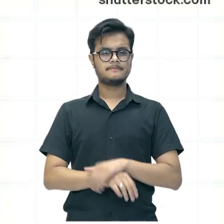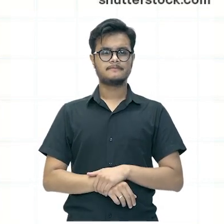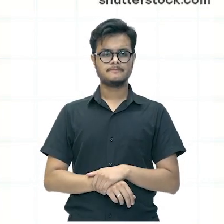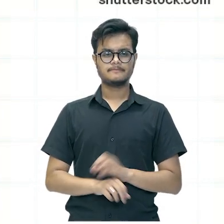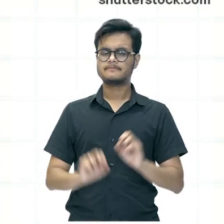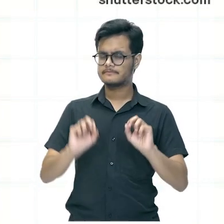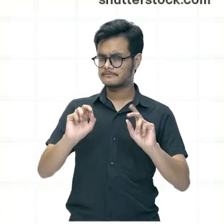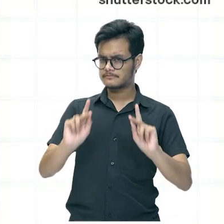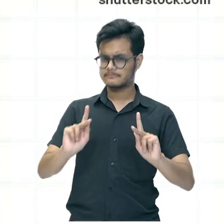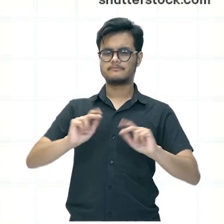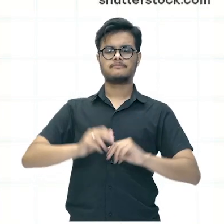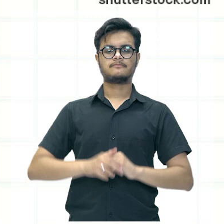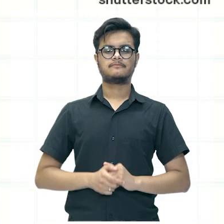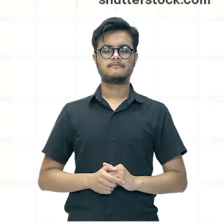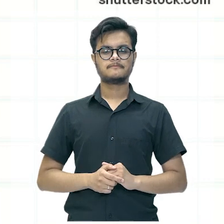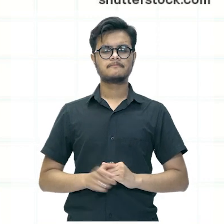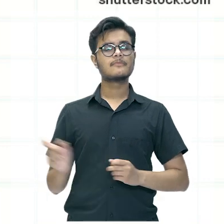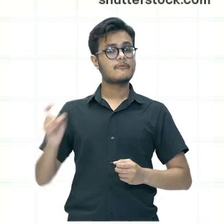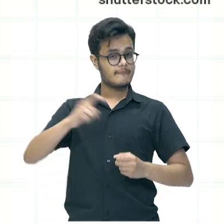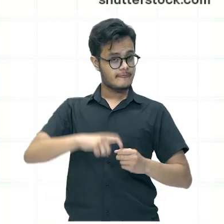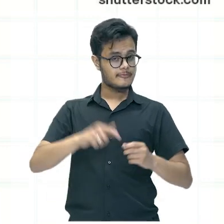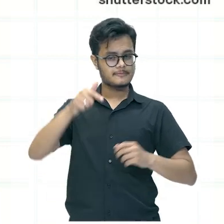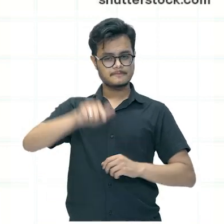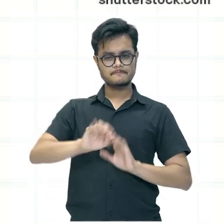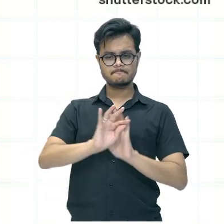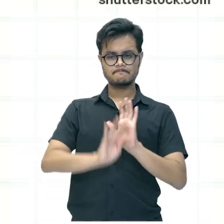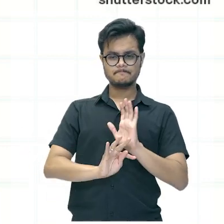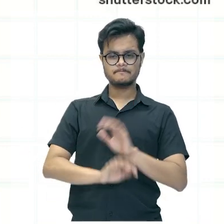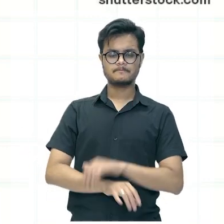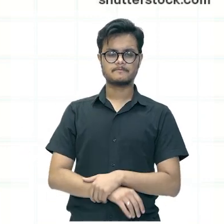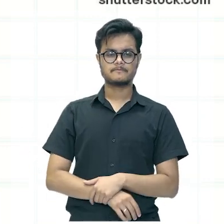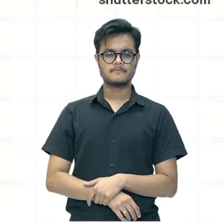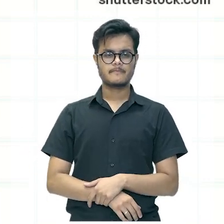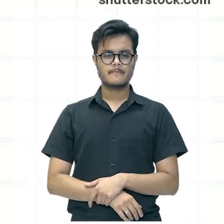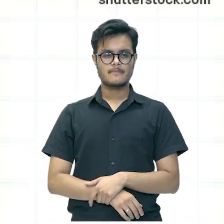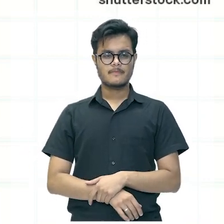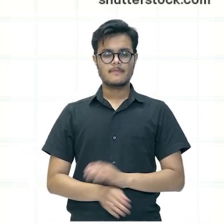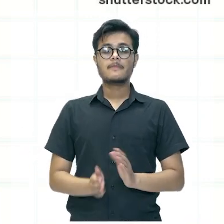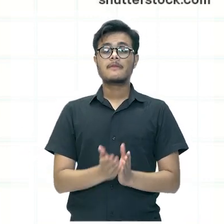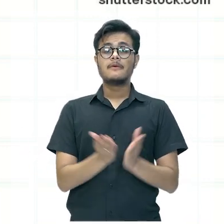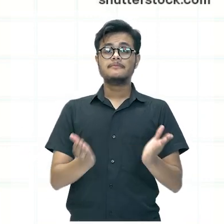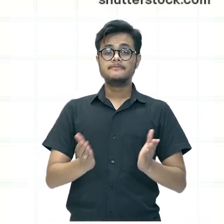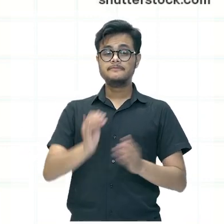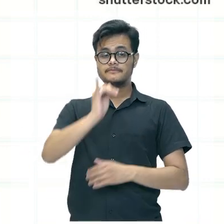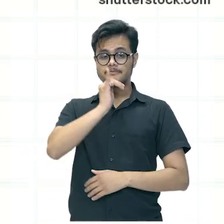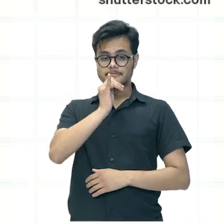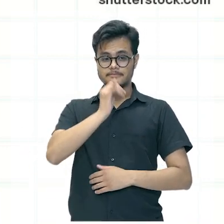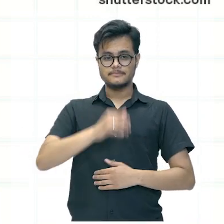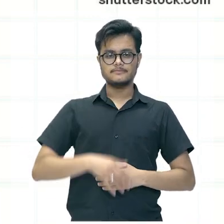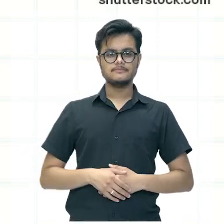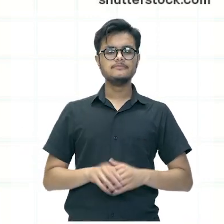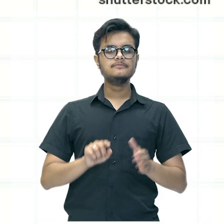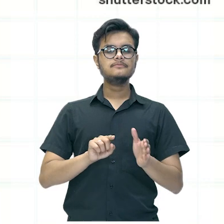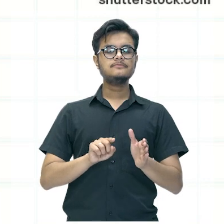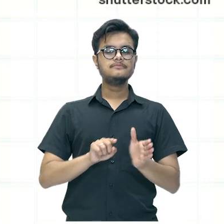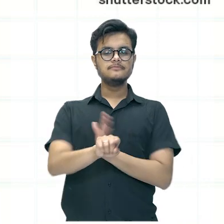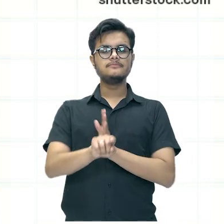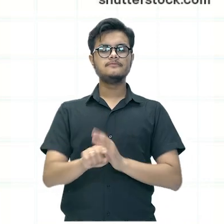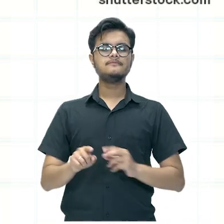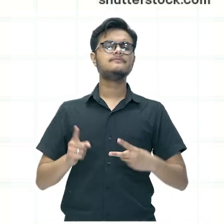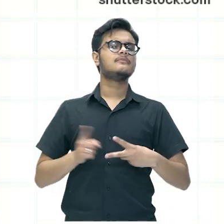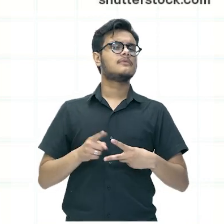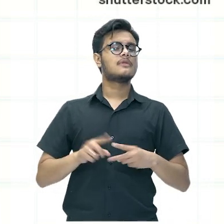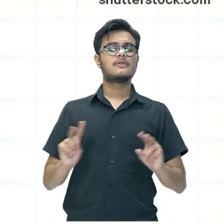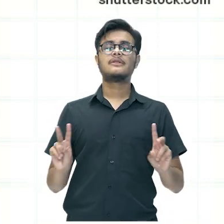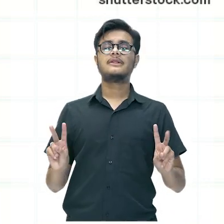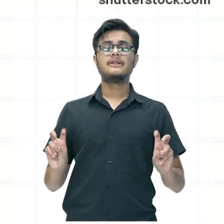início do texto novamente. Então, a primeira que diz aqui, ó, a primeira pergunta foi: qual é o assunto